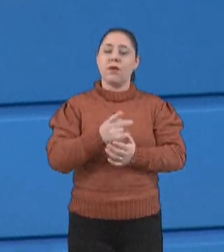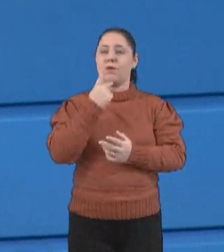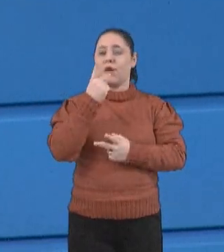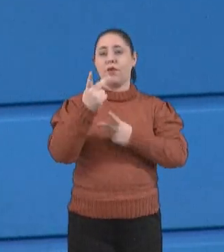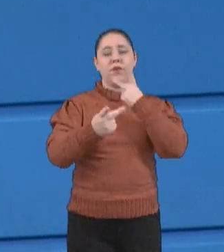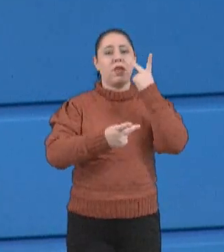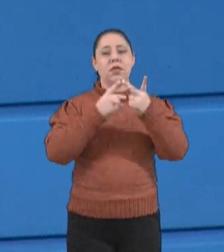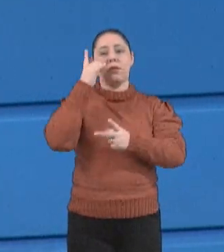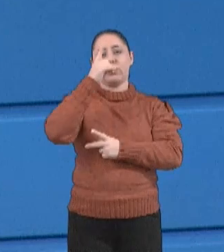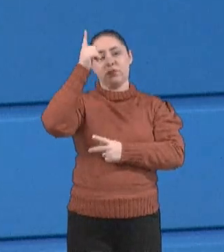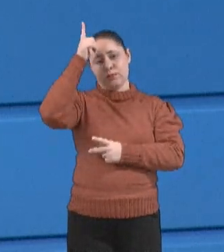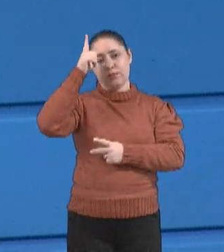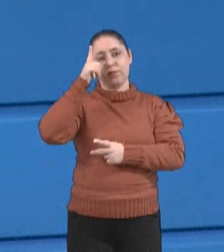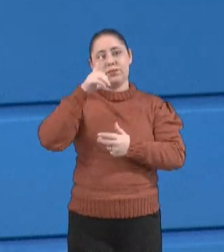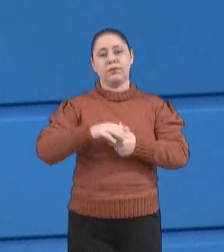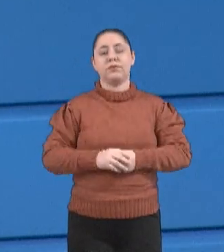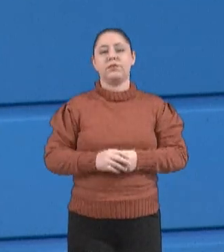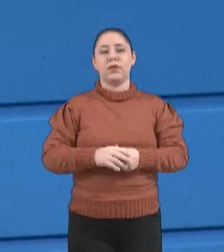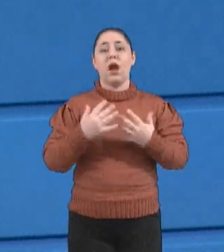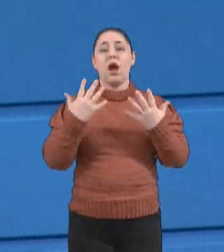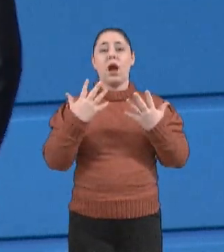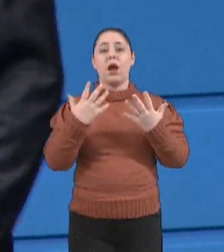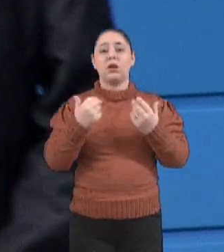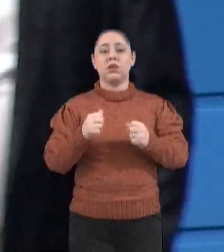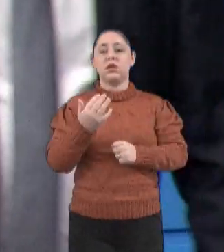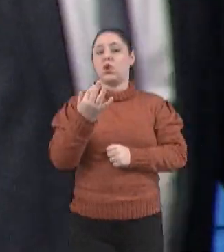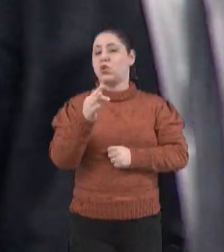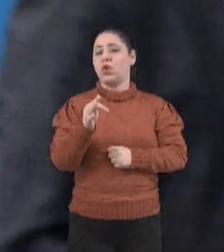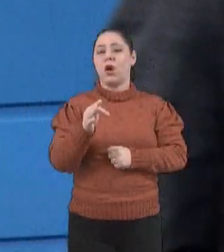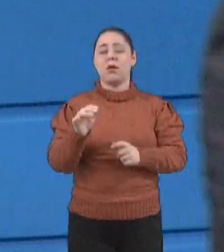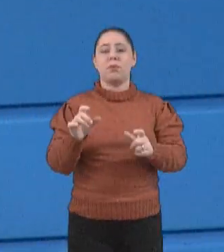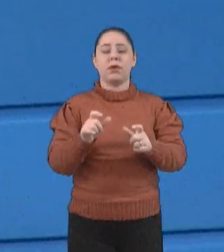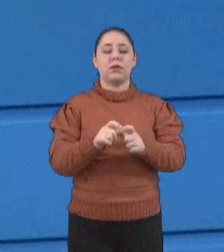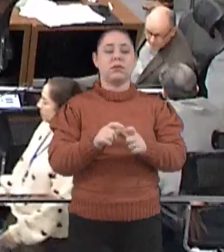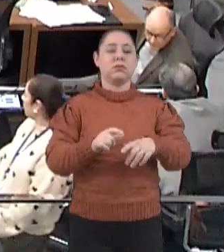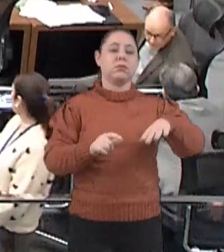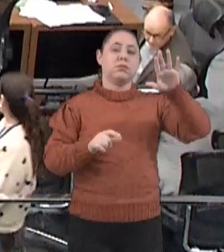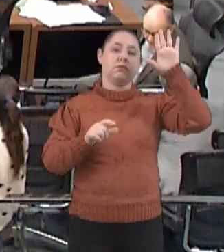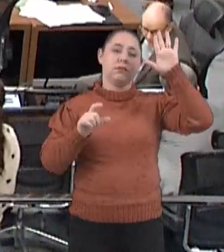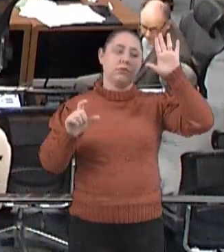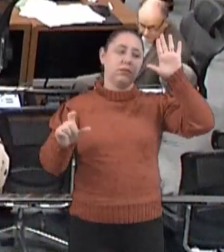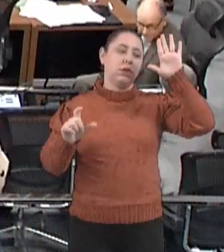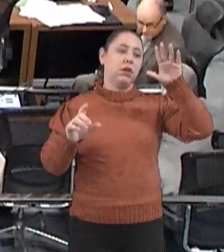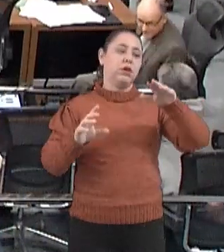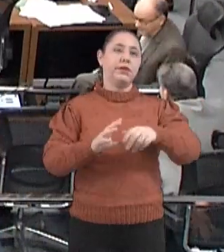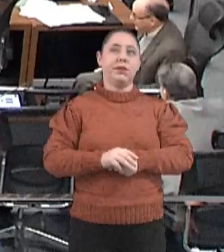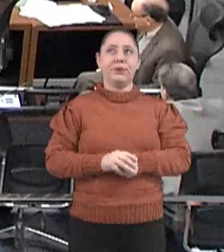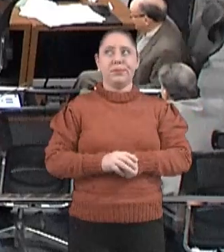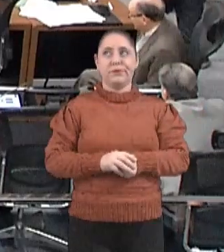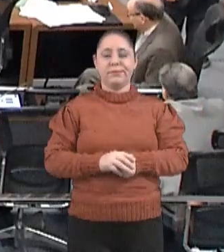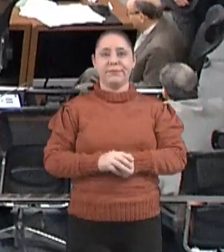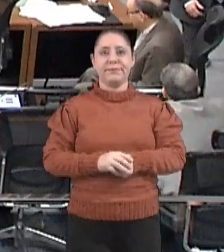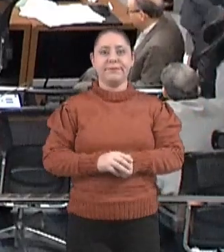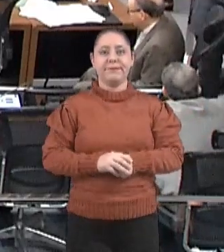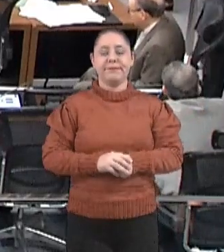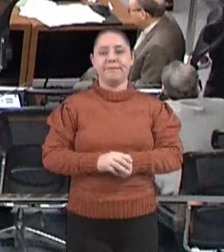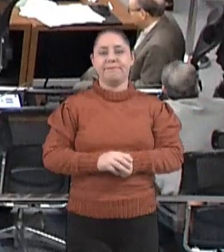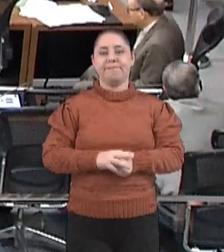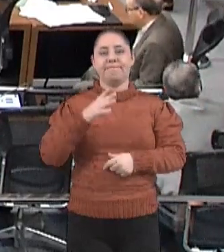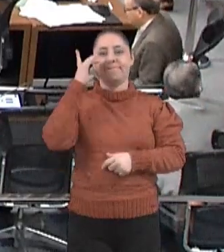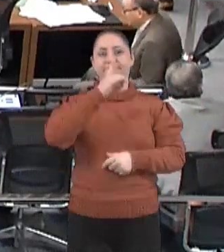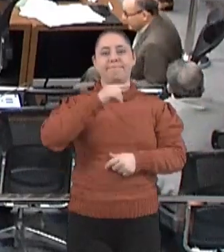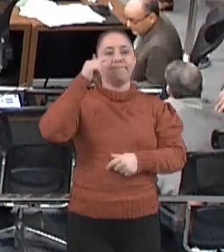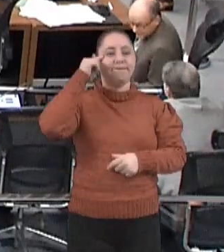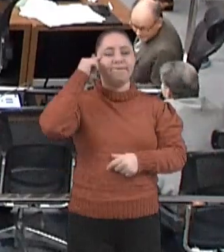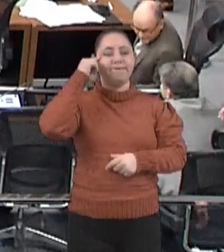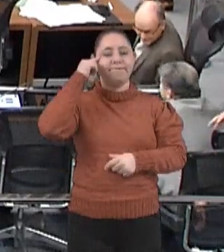parafraseando a fala do deputado Lídio, aceita que dói menos. Obrigado. Pela ordem, presidente. Pela ordem, deputado Rachioca. Já que